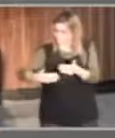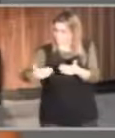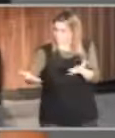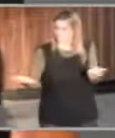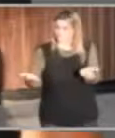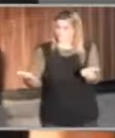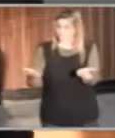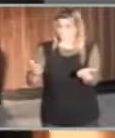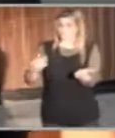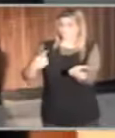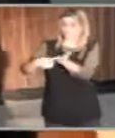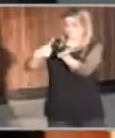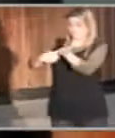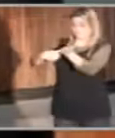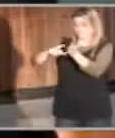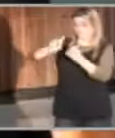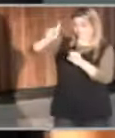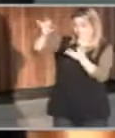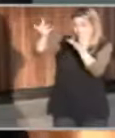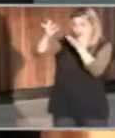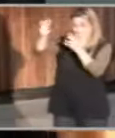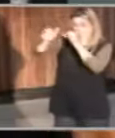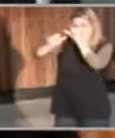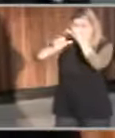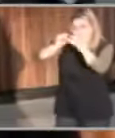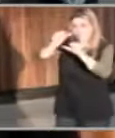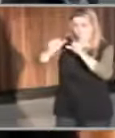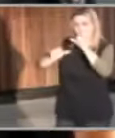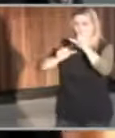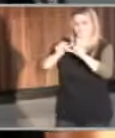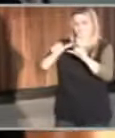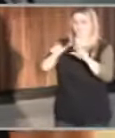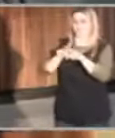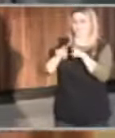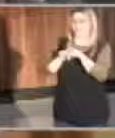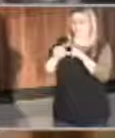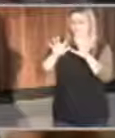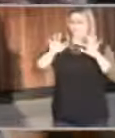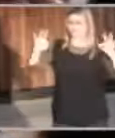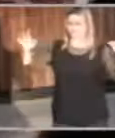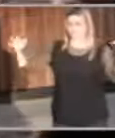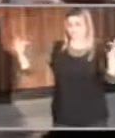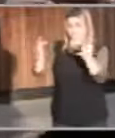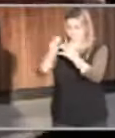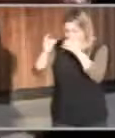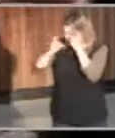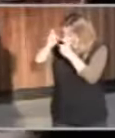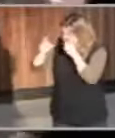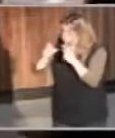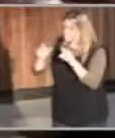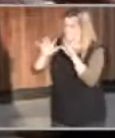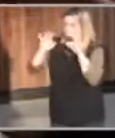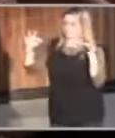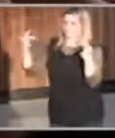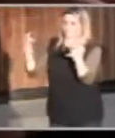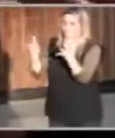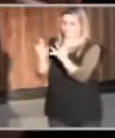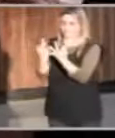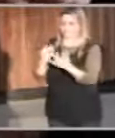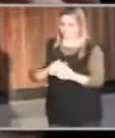voto é transformar mudar o foco da tua família a família não existe